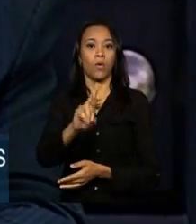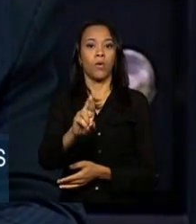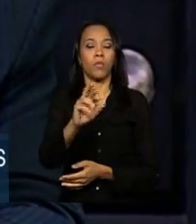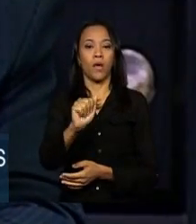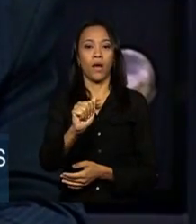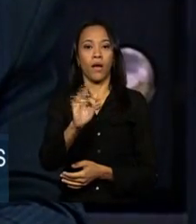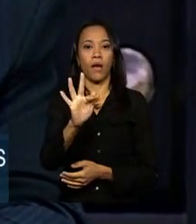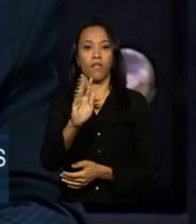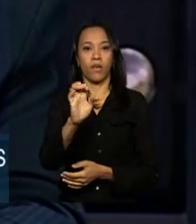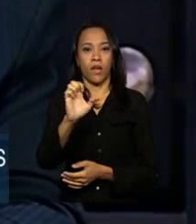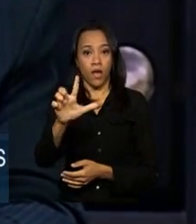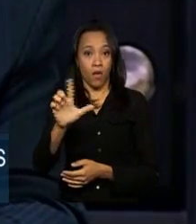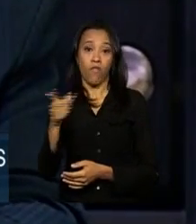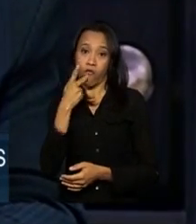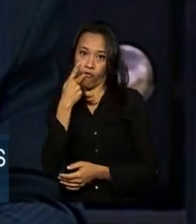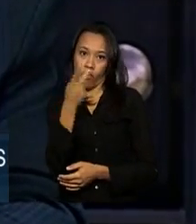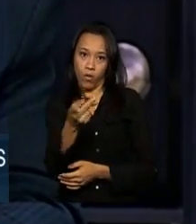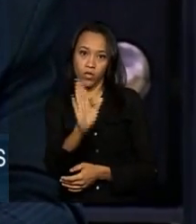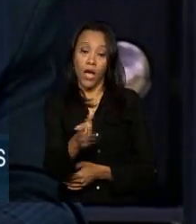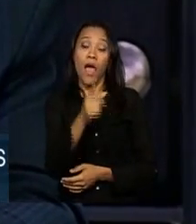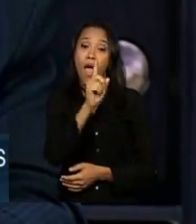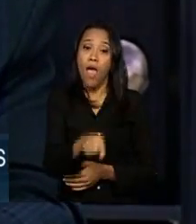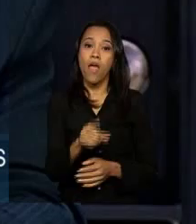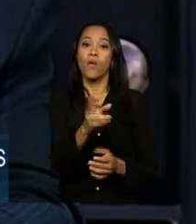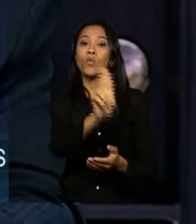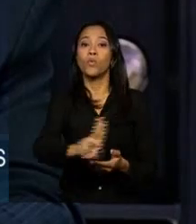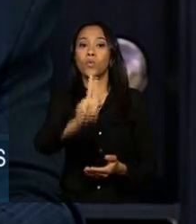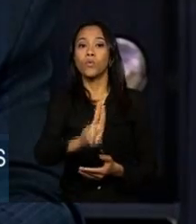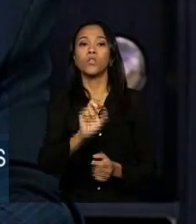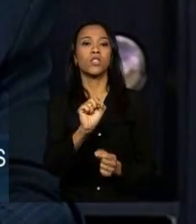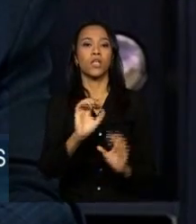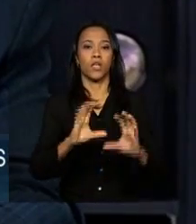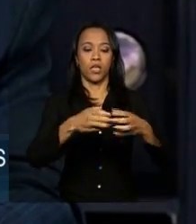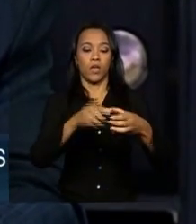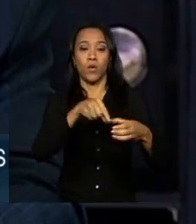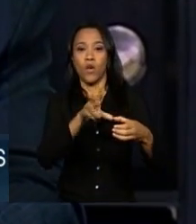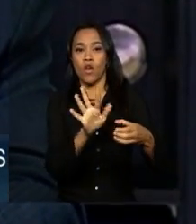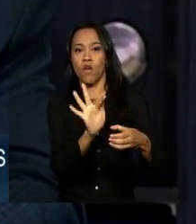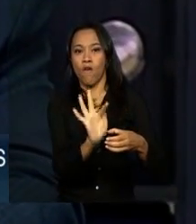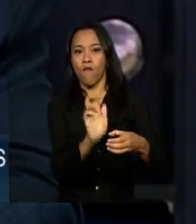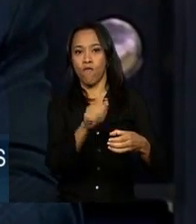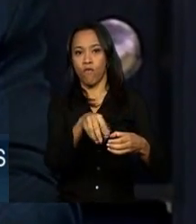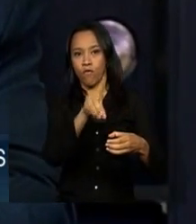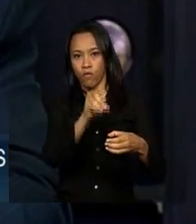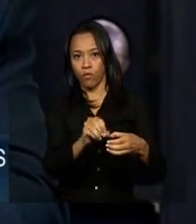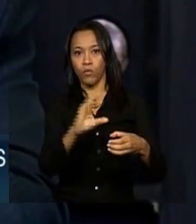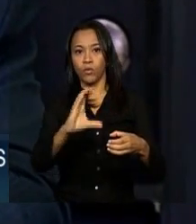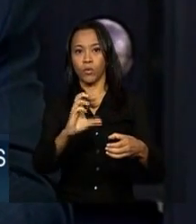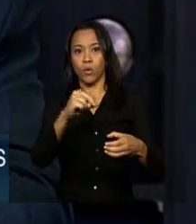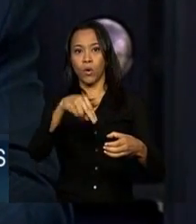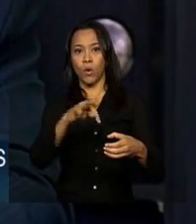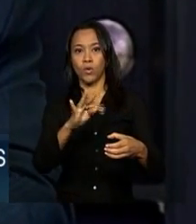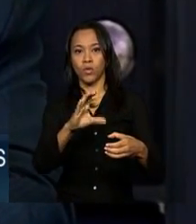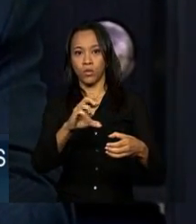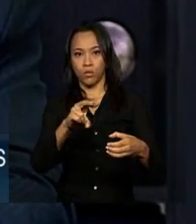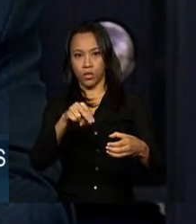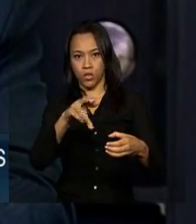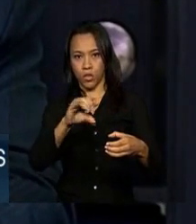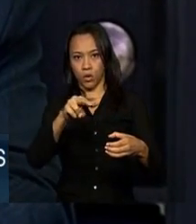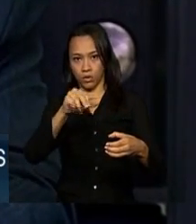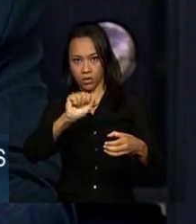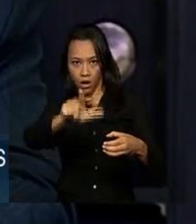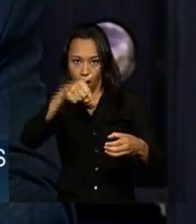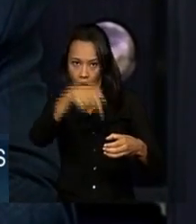Fundos constitucionais que acabam não tendo eh problema de contingenciamento então esses valores